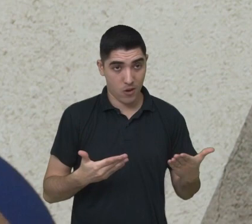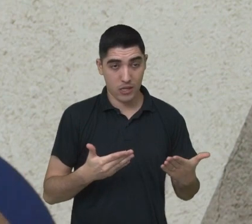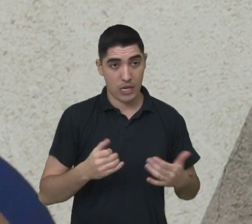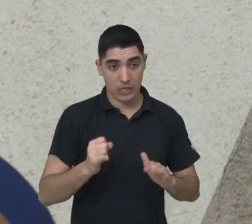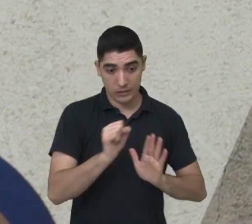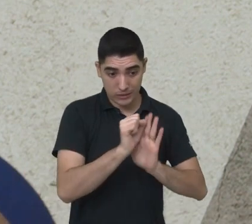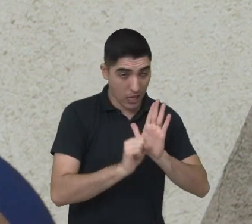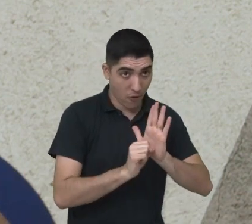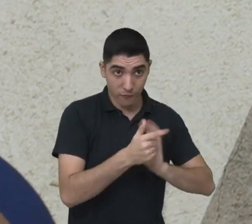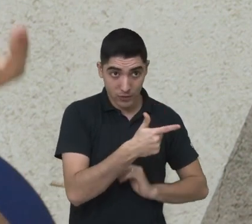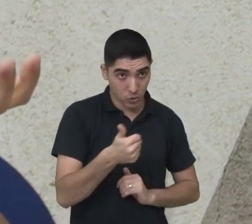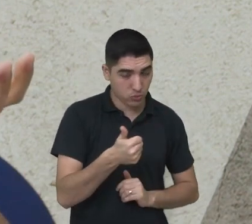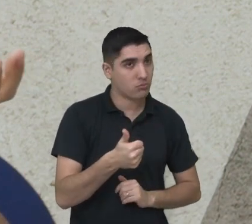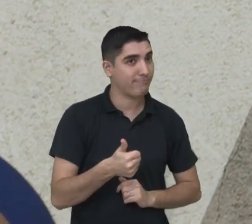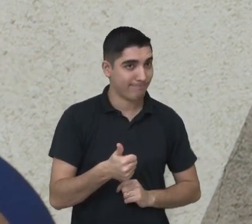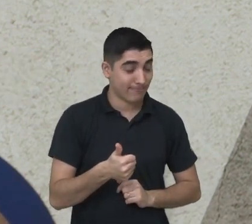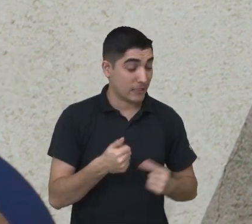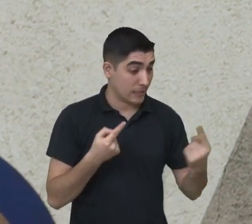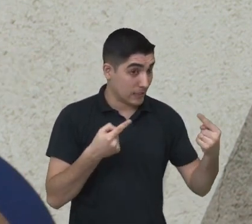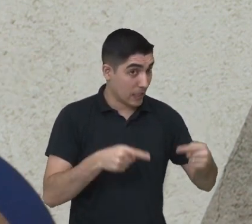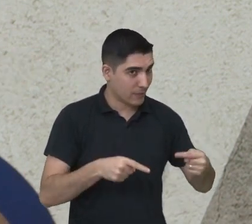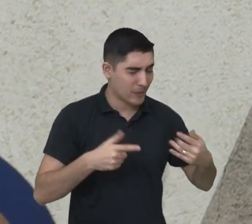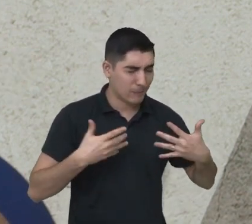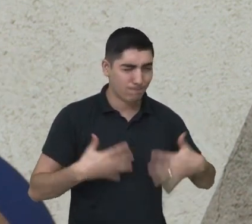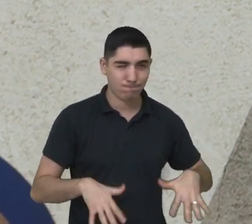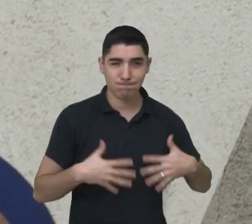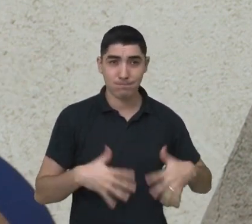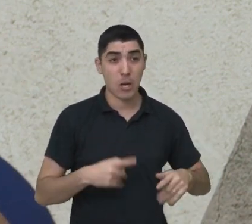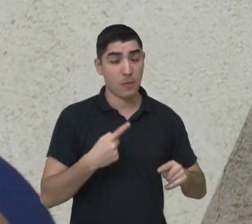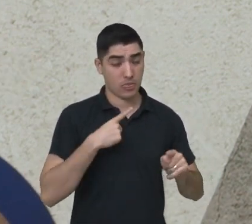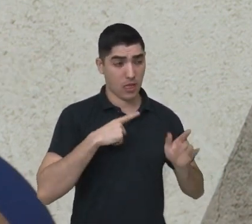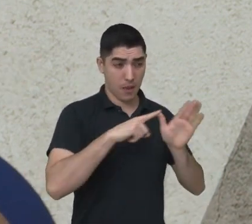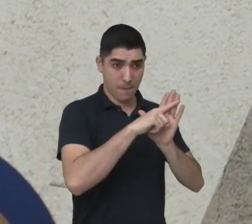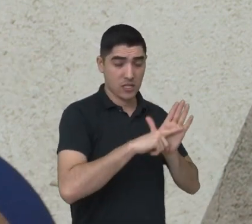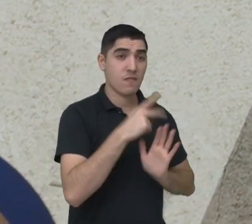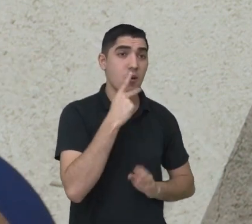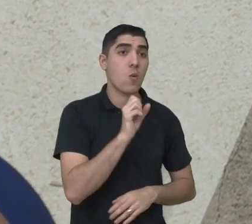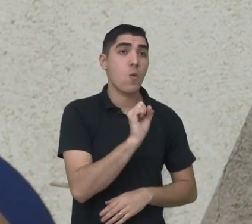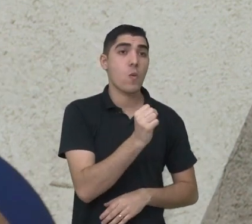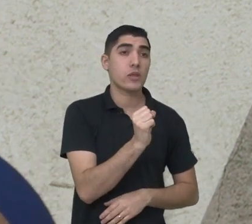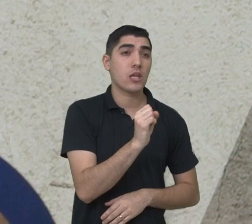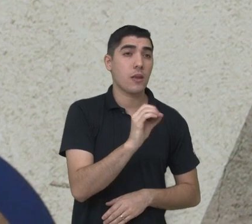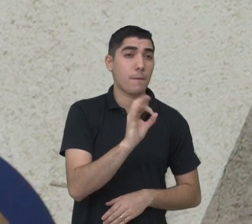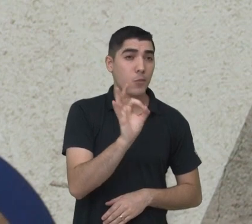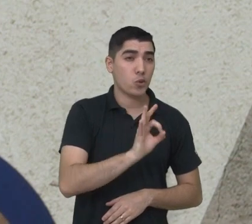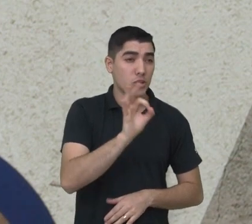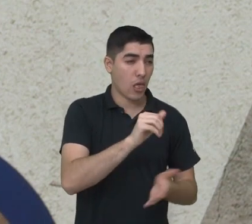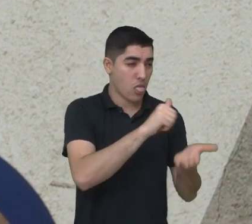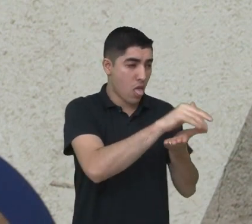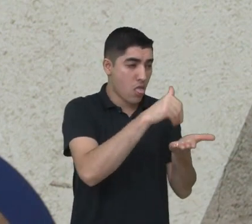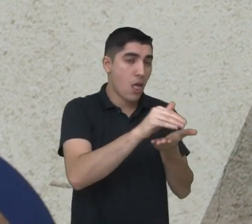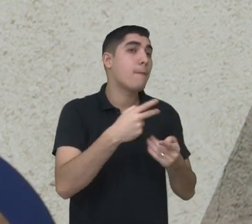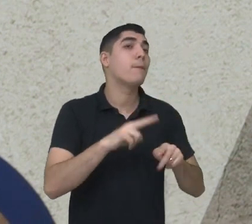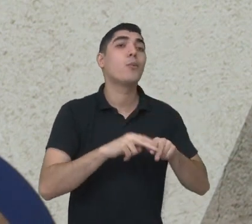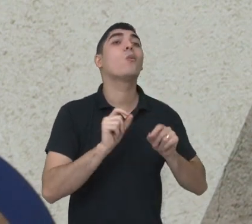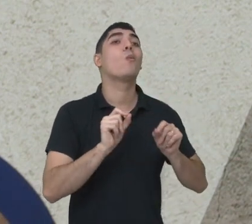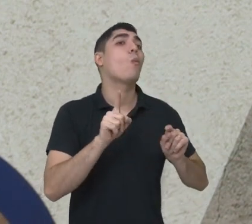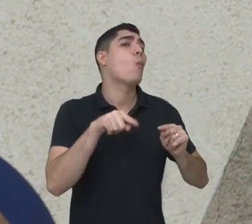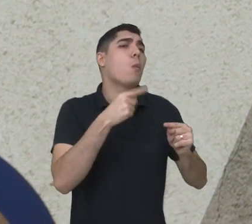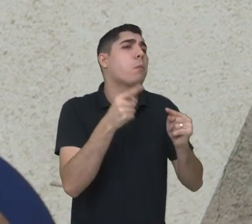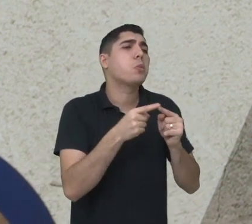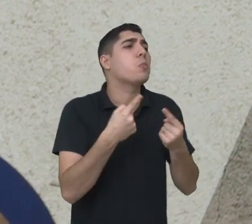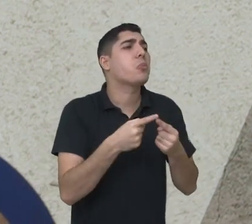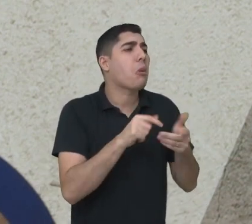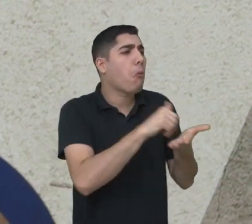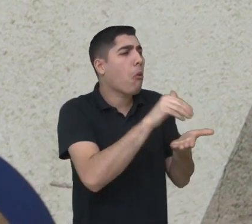algumas pesquisas apontam, né, que 80% das demissões elas são causadas pelo mau